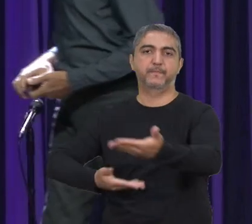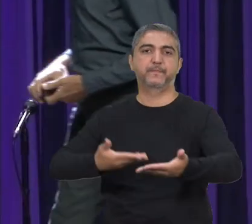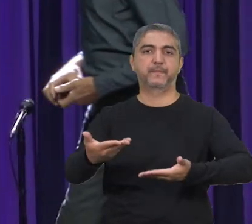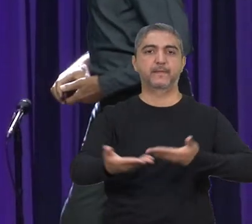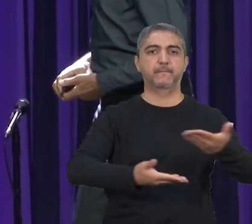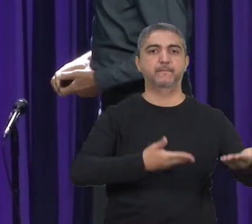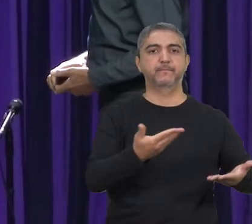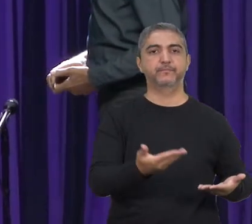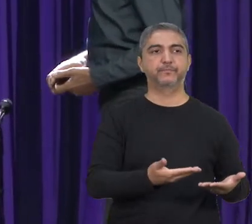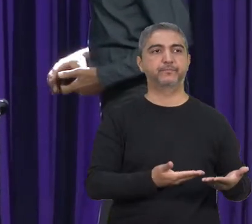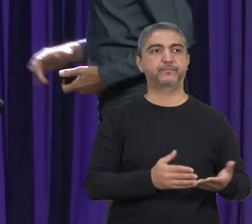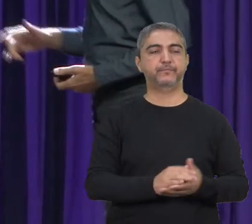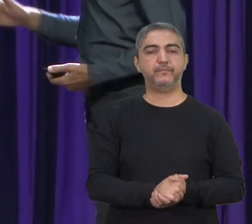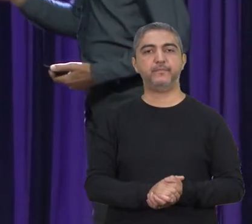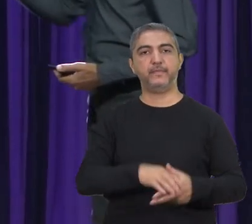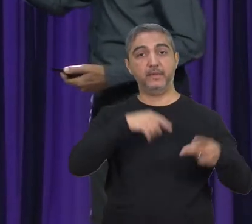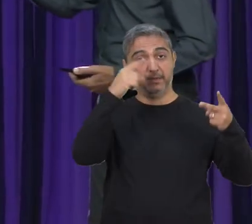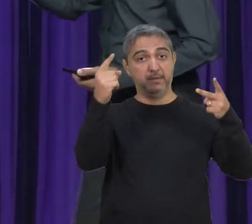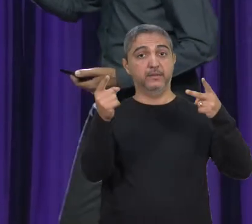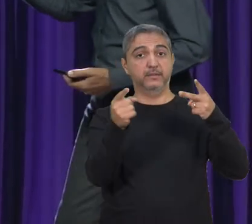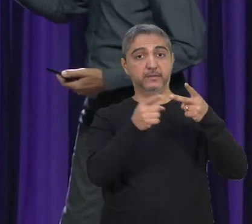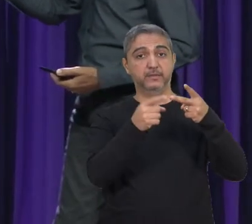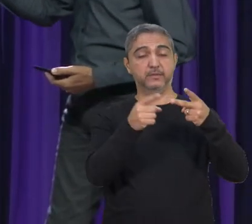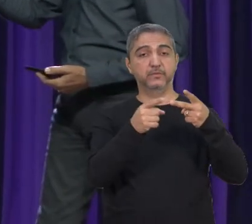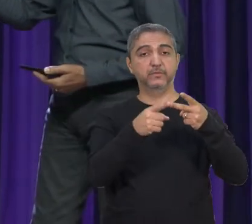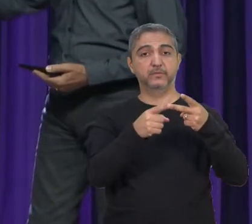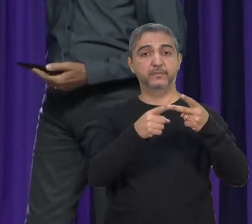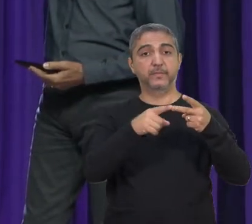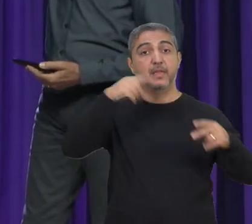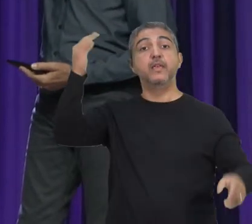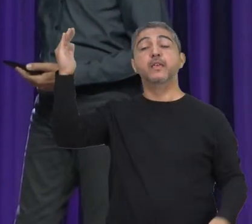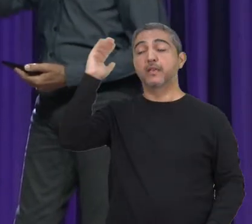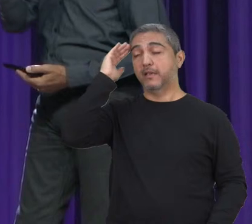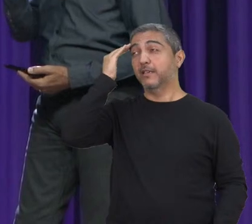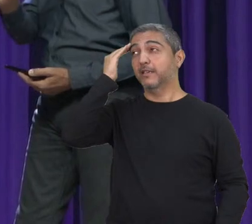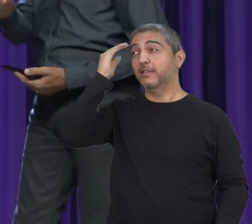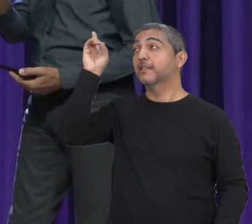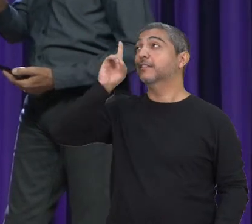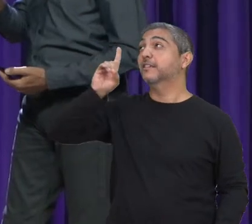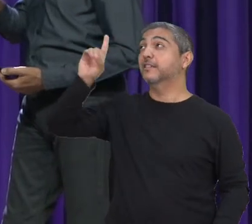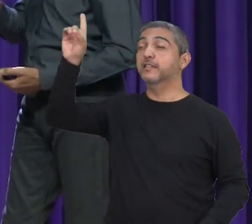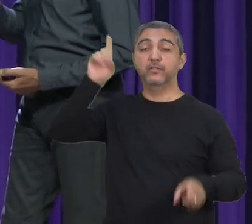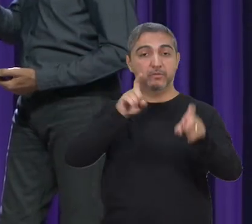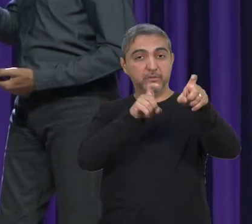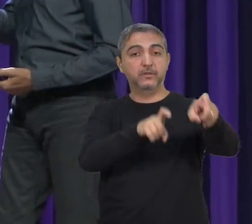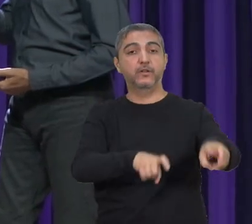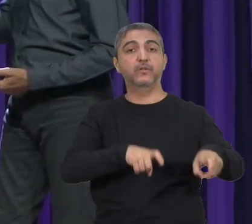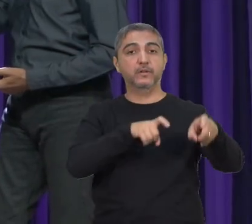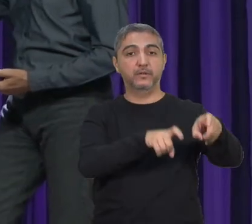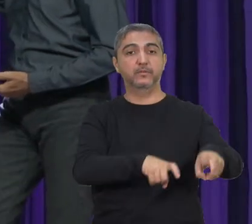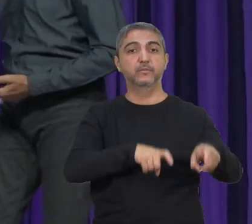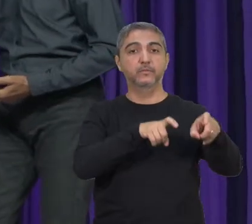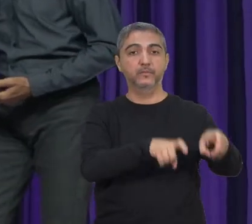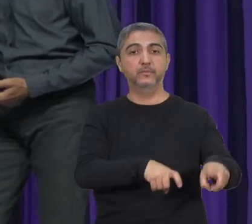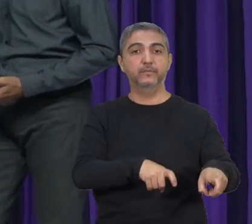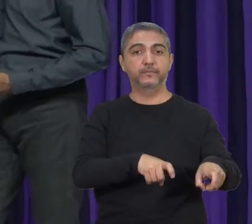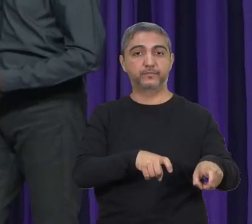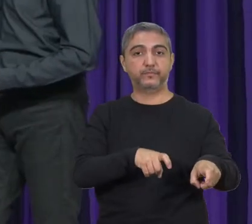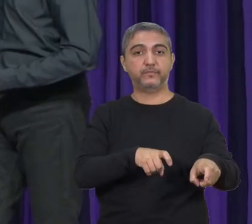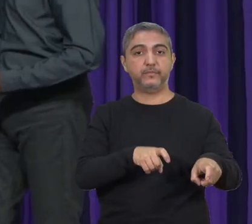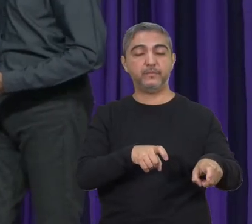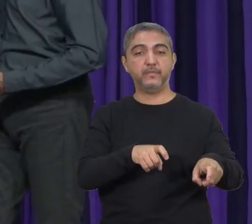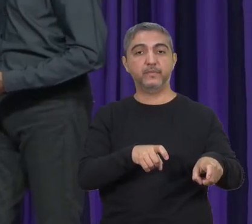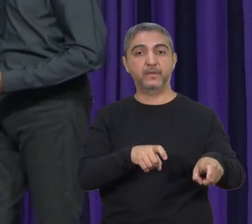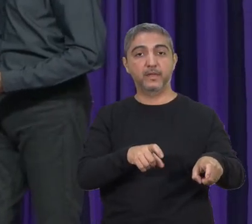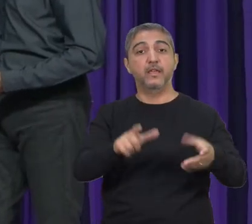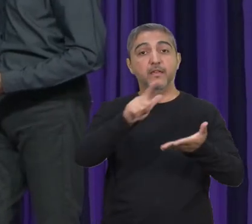Segunda parte da receita: entenda que Deus, Ele é o agricultor, e Ele vai limpar a